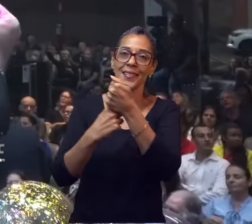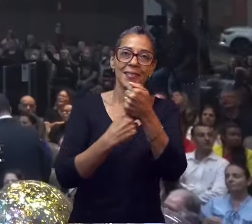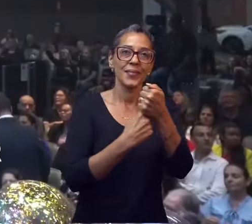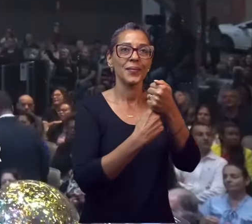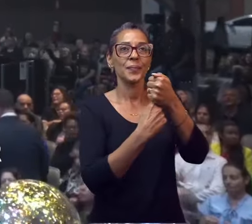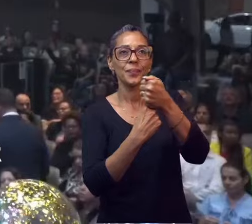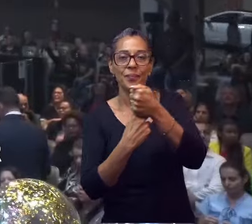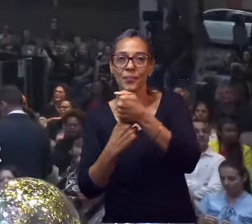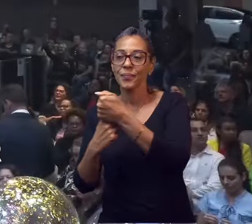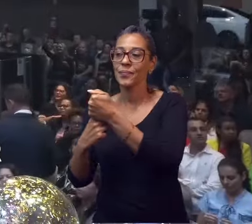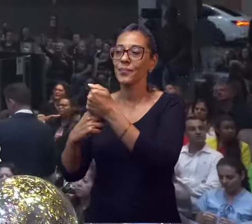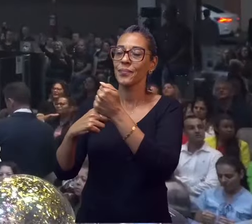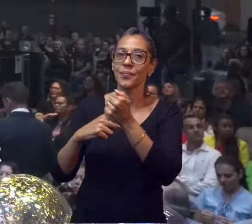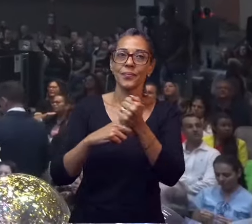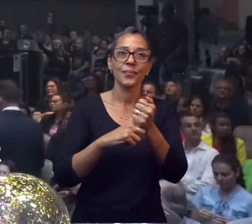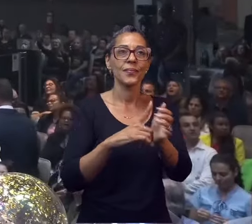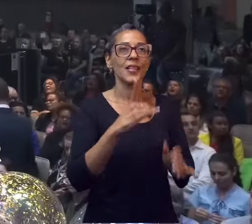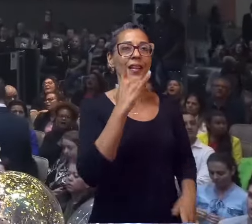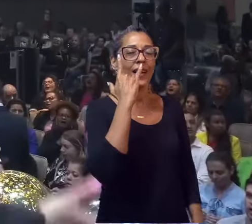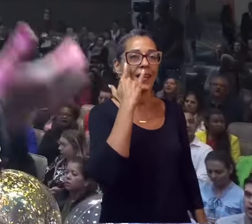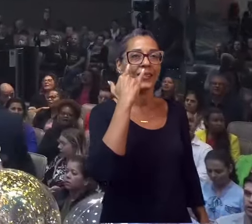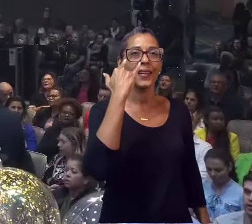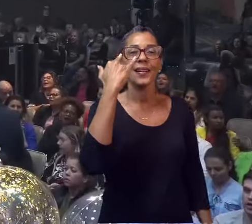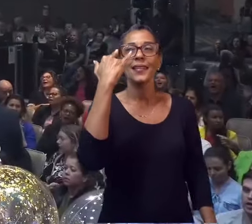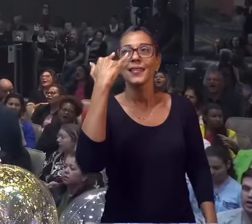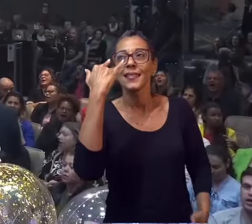ouvir atrai